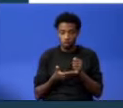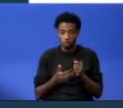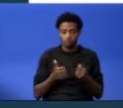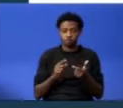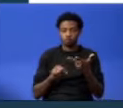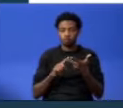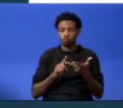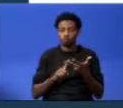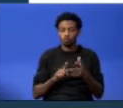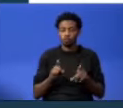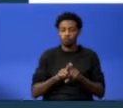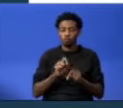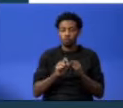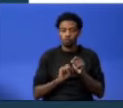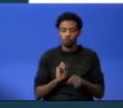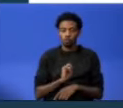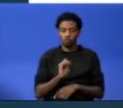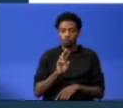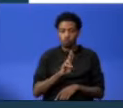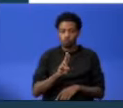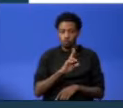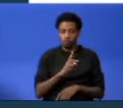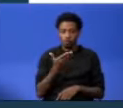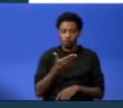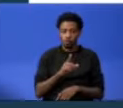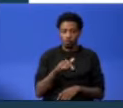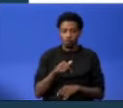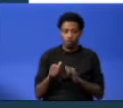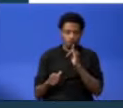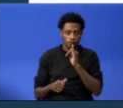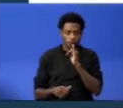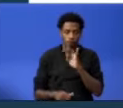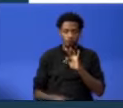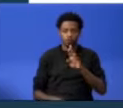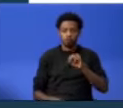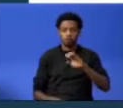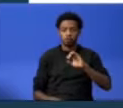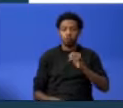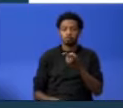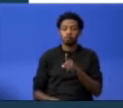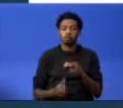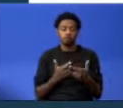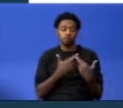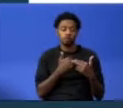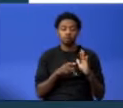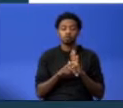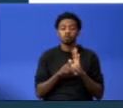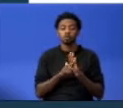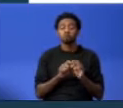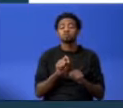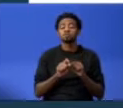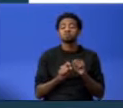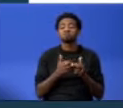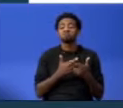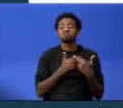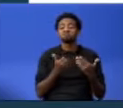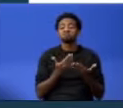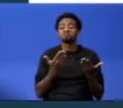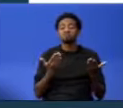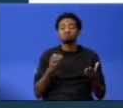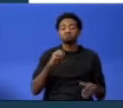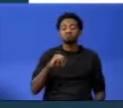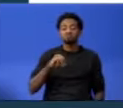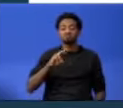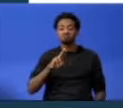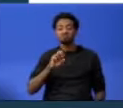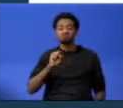outra forma mais comumente utilizada é quanto à função do músculo, ou seja, é a maneira mais comumente utilizada